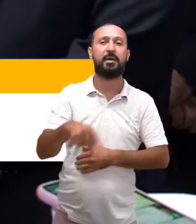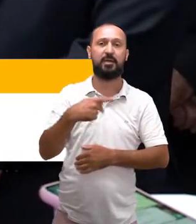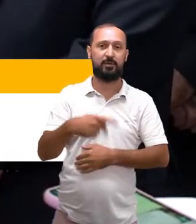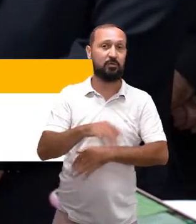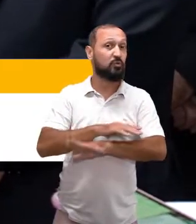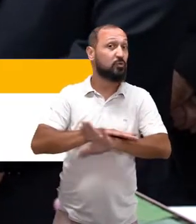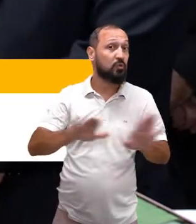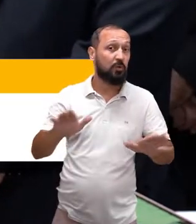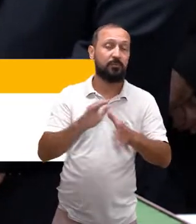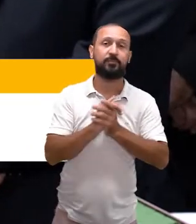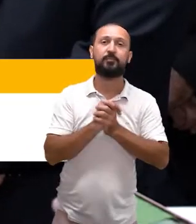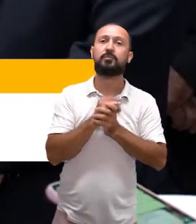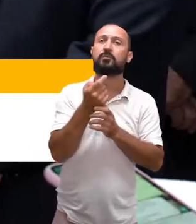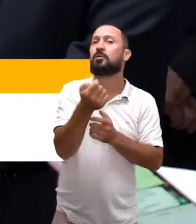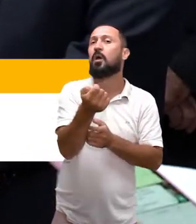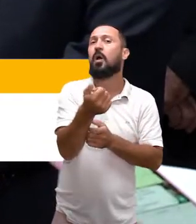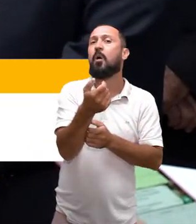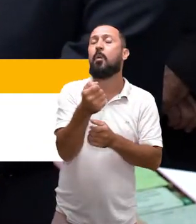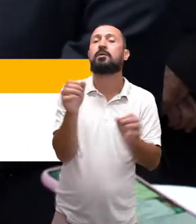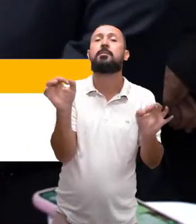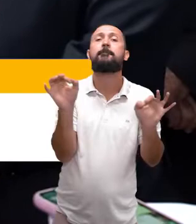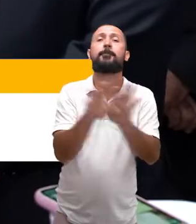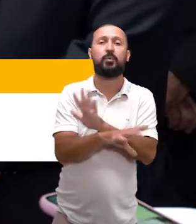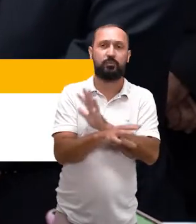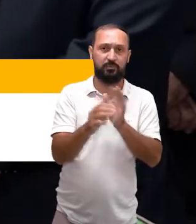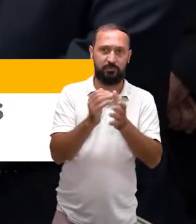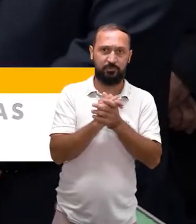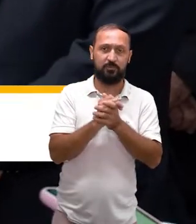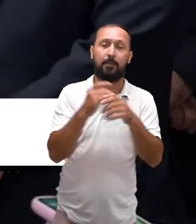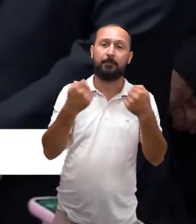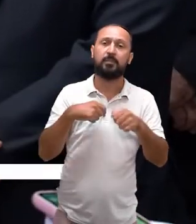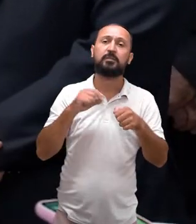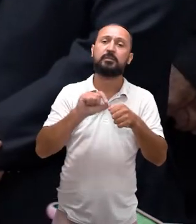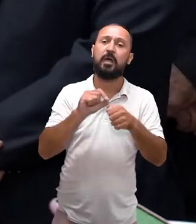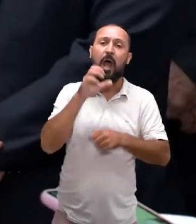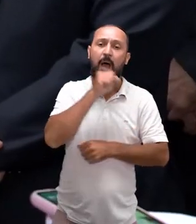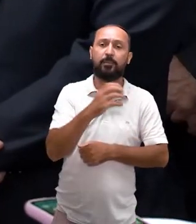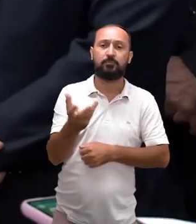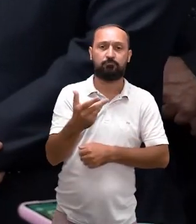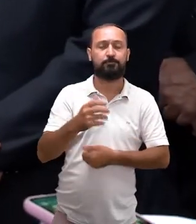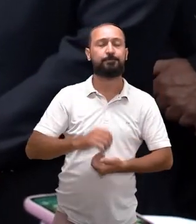Então, praticamente, nós já estamos com a rota bioceânica pronta. Então, nós temos que tomar providências aqui também.